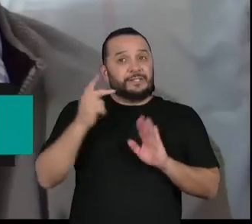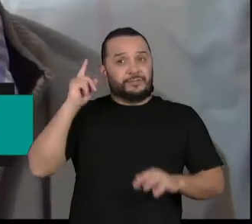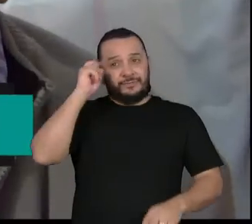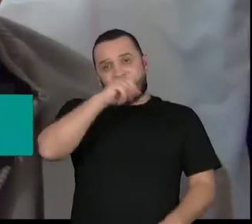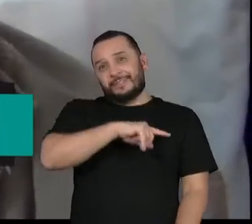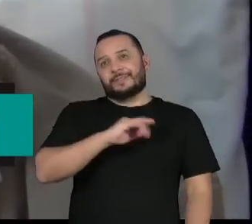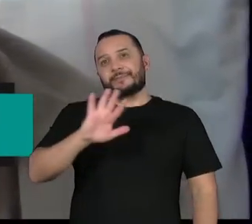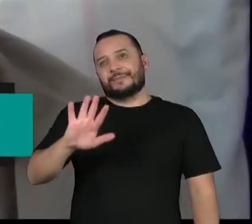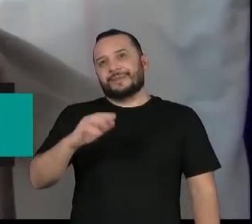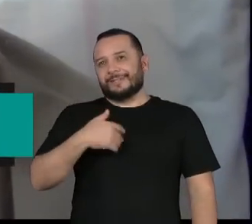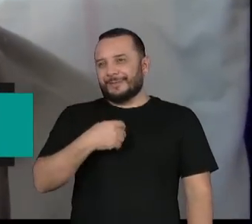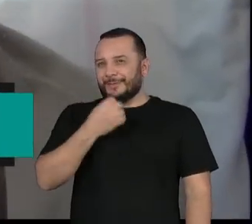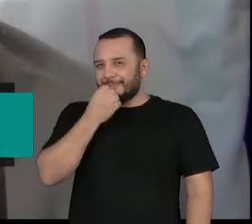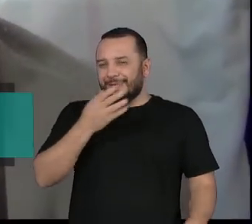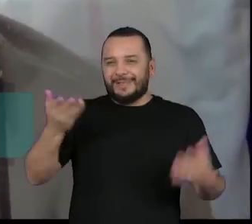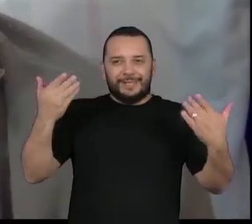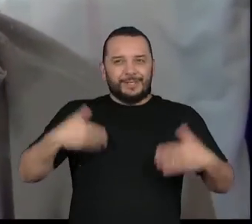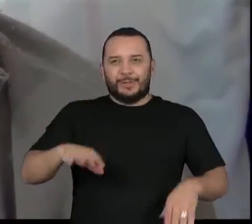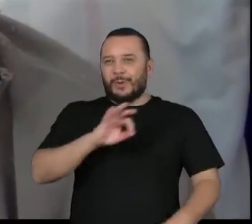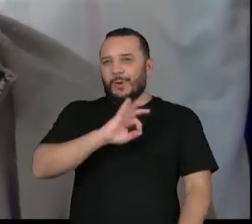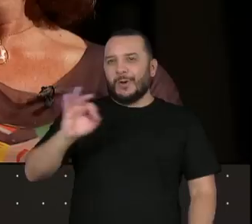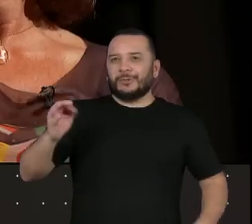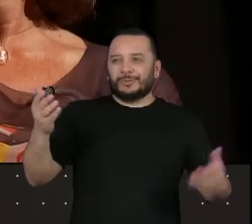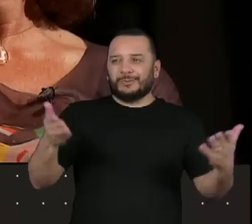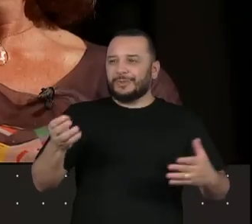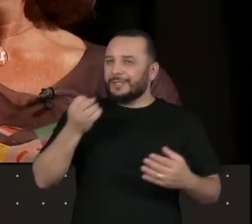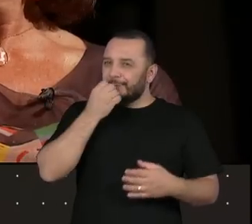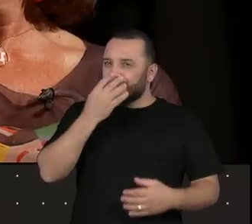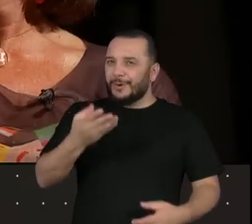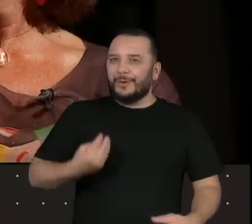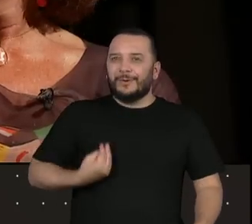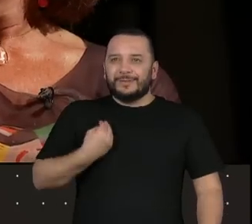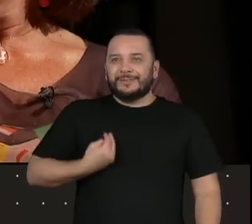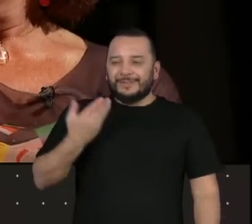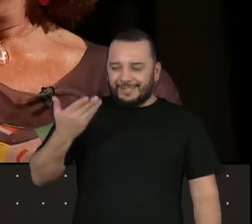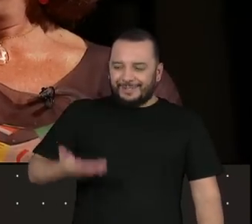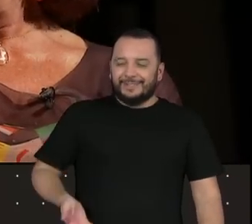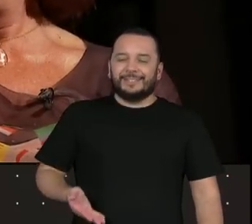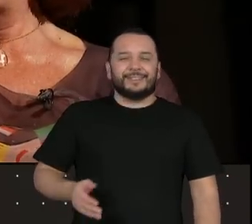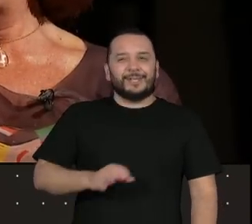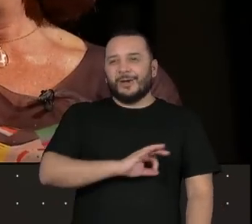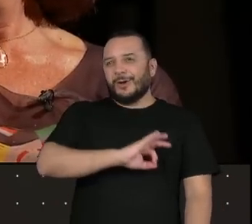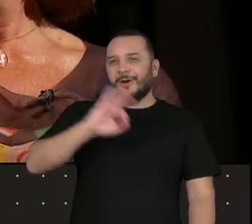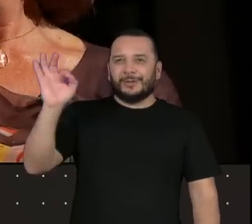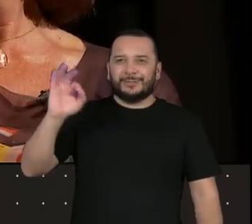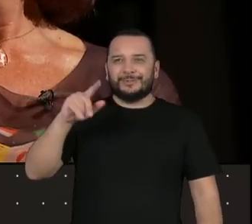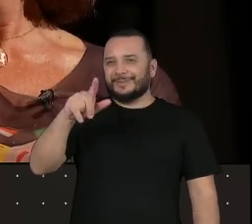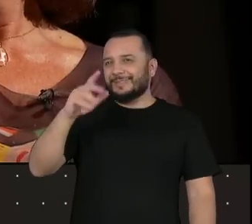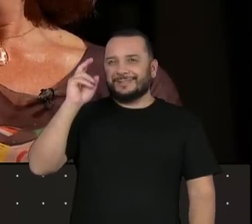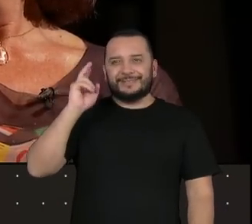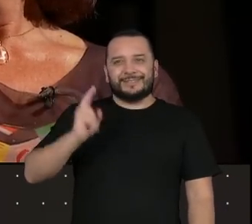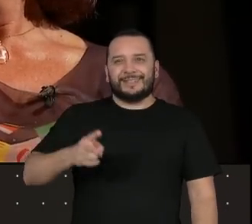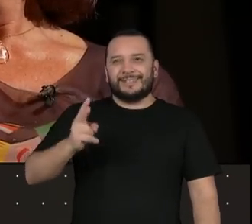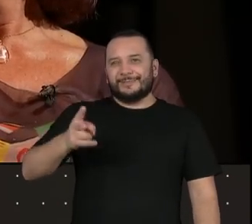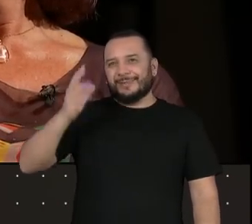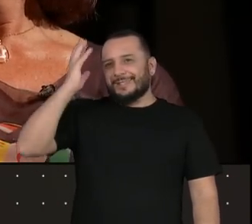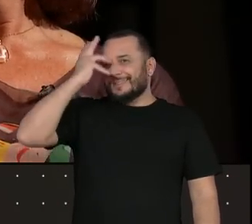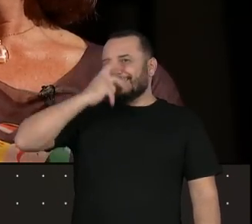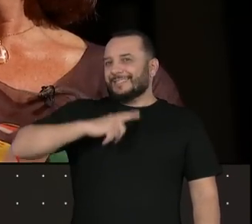estou ótimo, estou muito bem. Que bom que você está aí, que ótimo. Sempre linda,